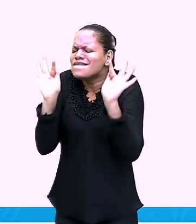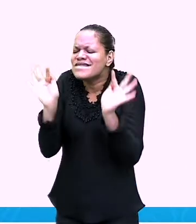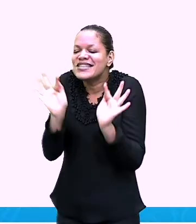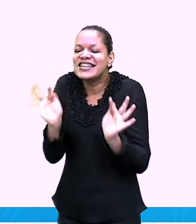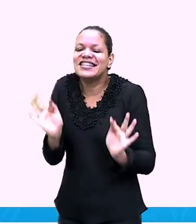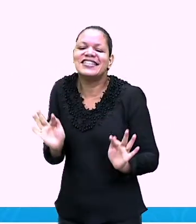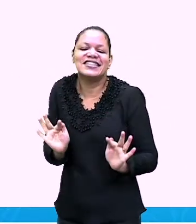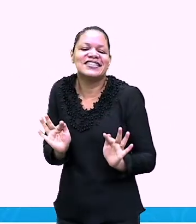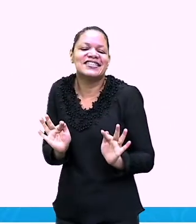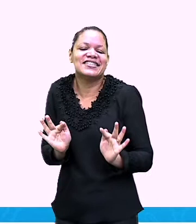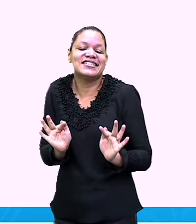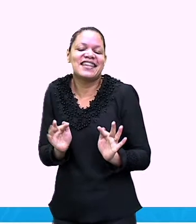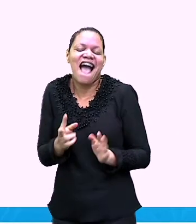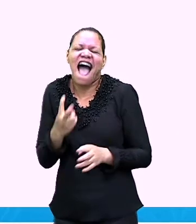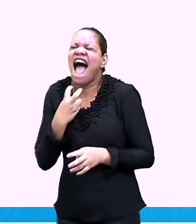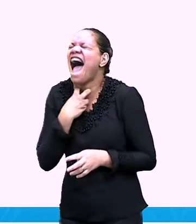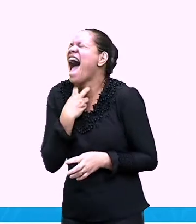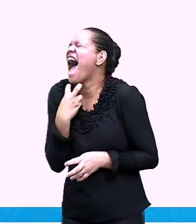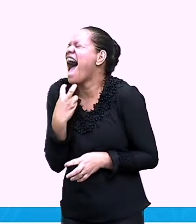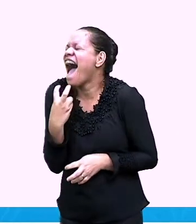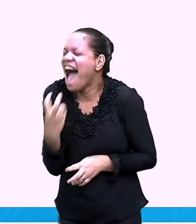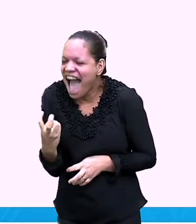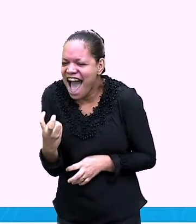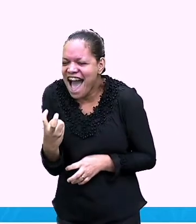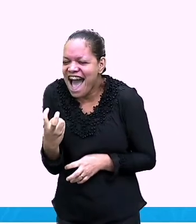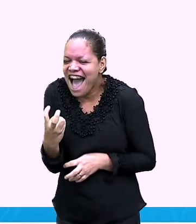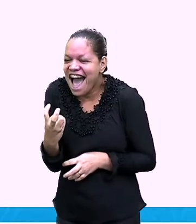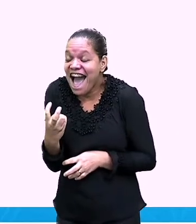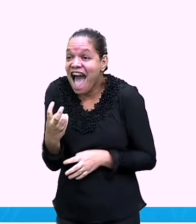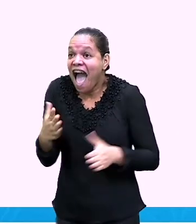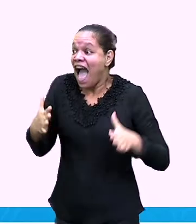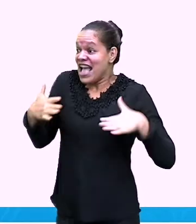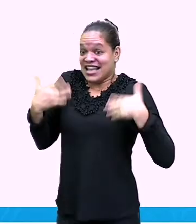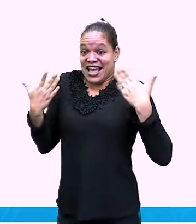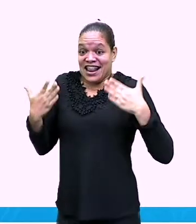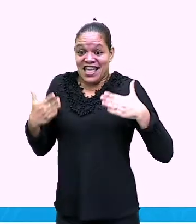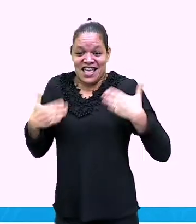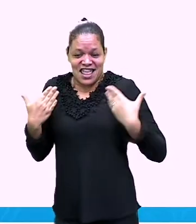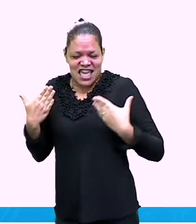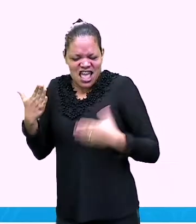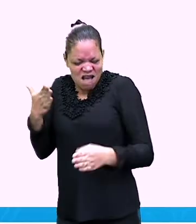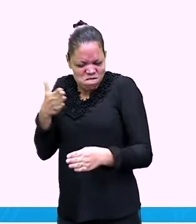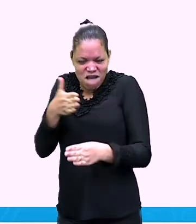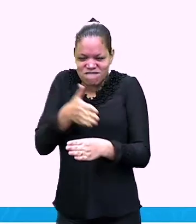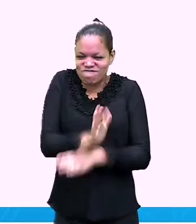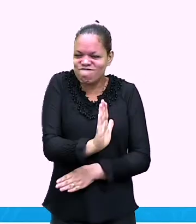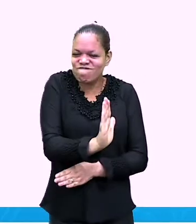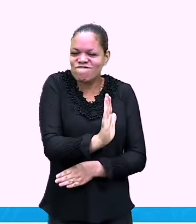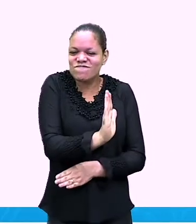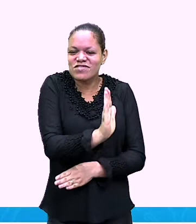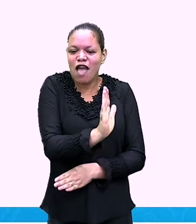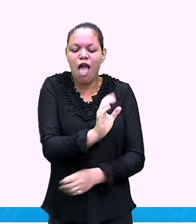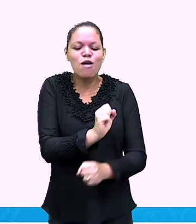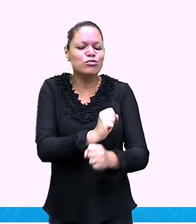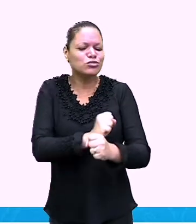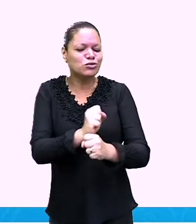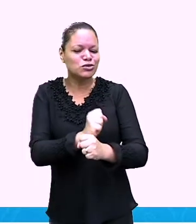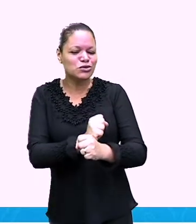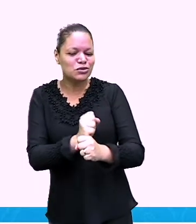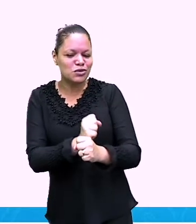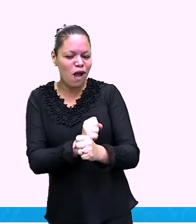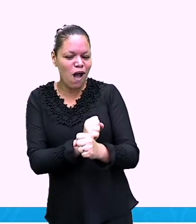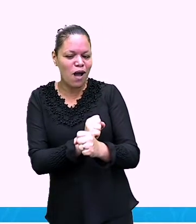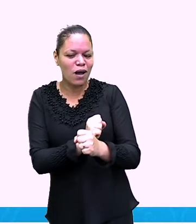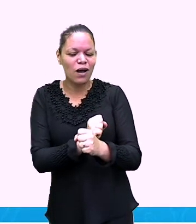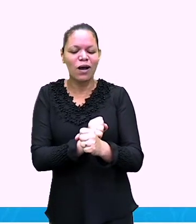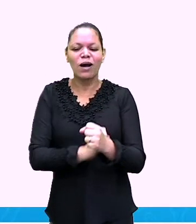vou dar até um grito. Oba! Passei de ano e melhor, com notas muito